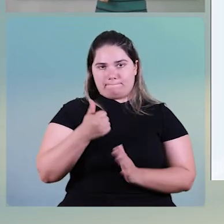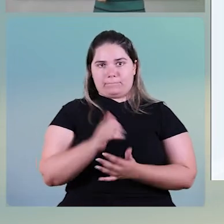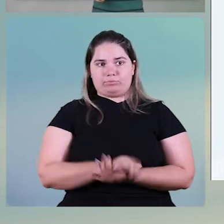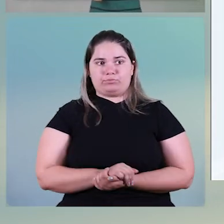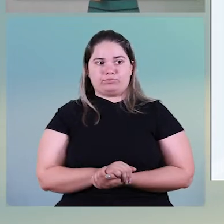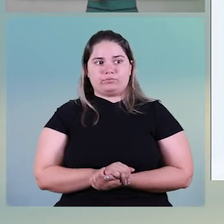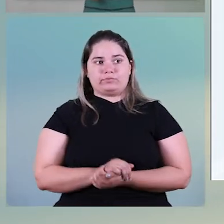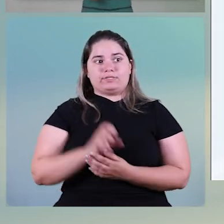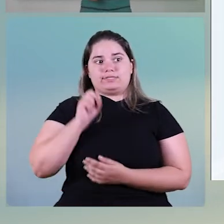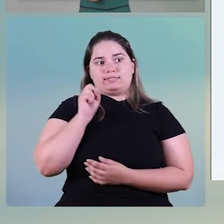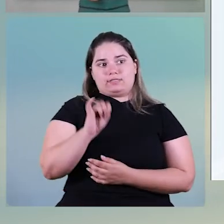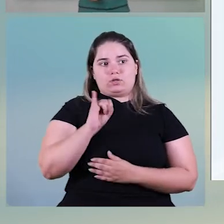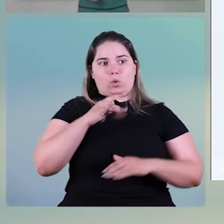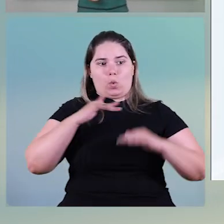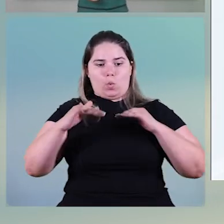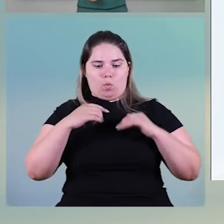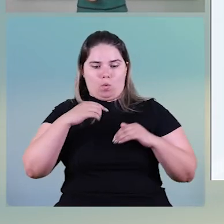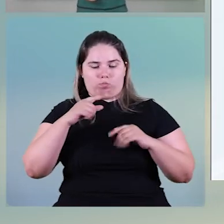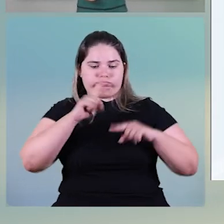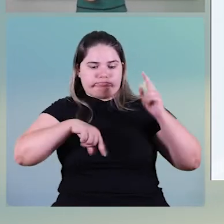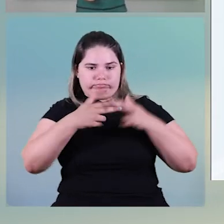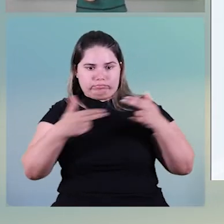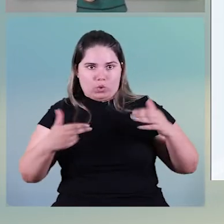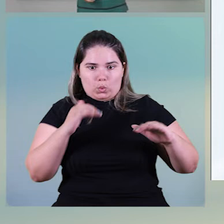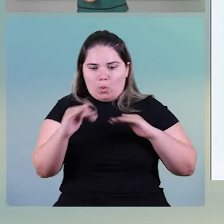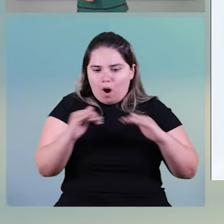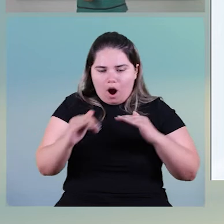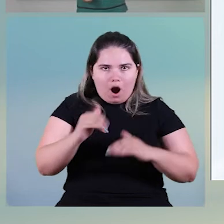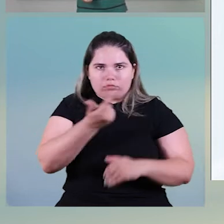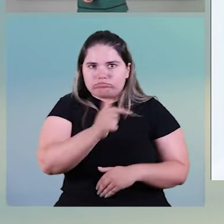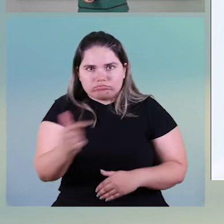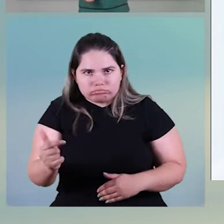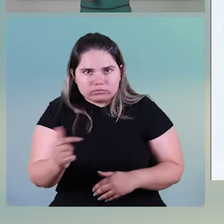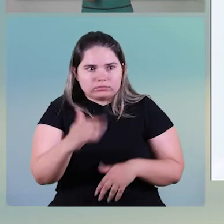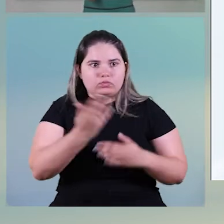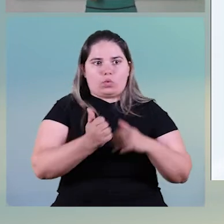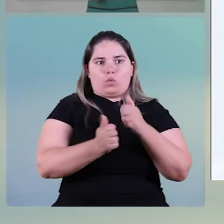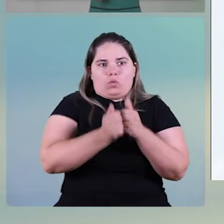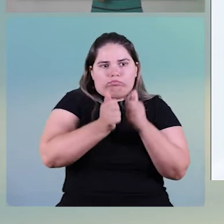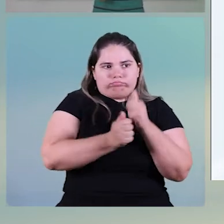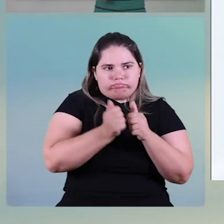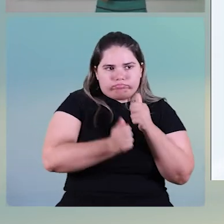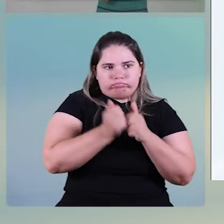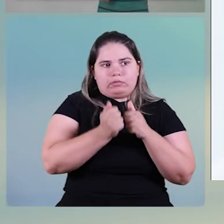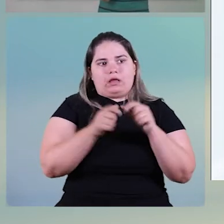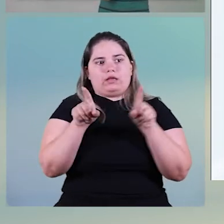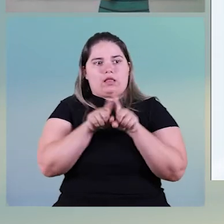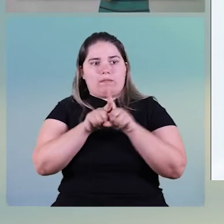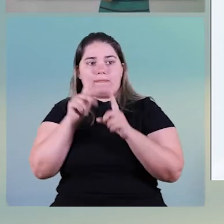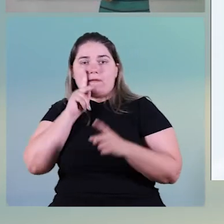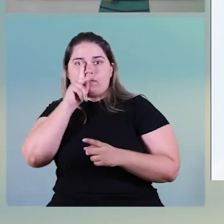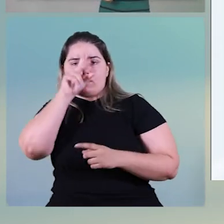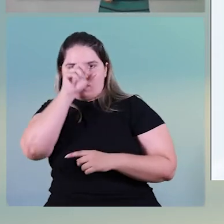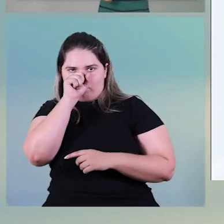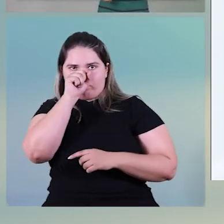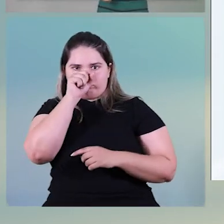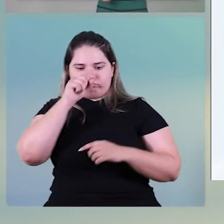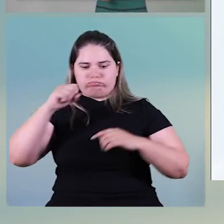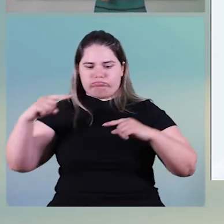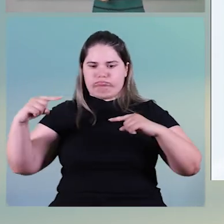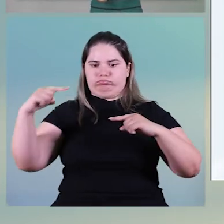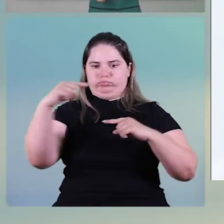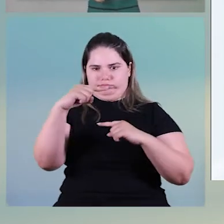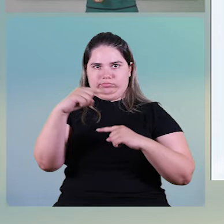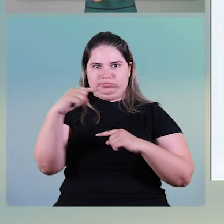move, a força de atrito estático e a componente da força motora paralela à superfície